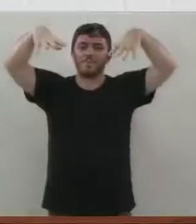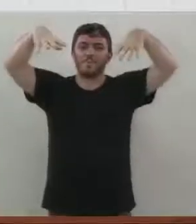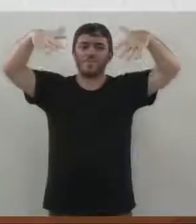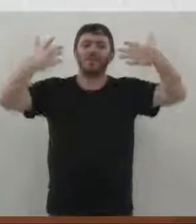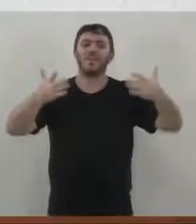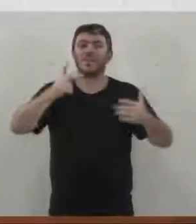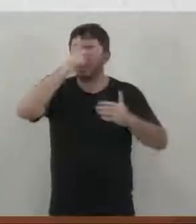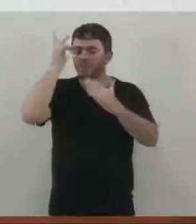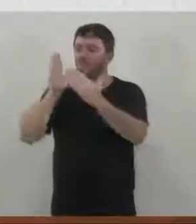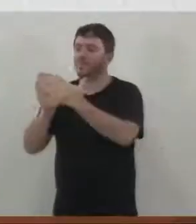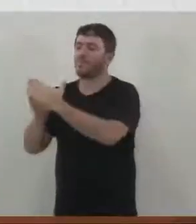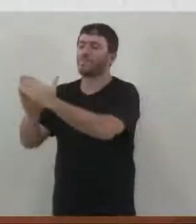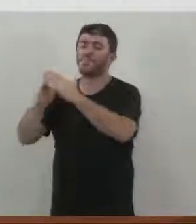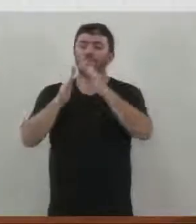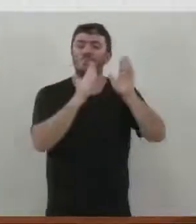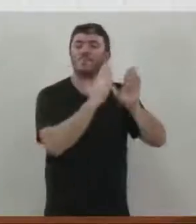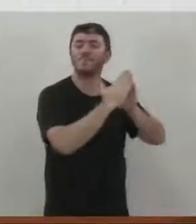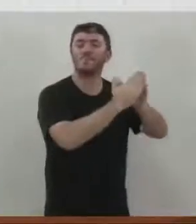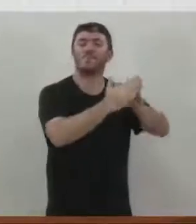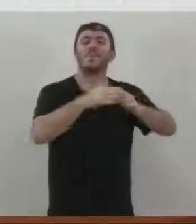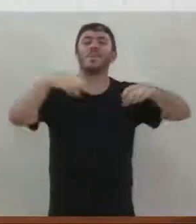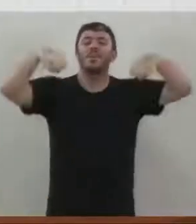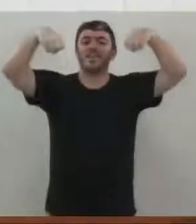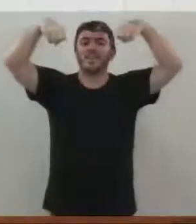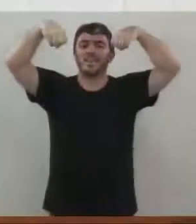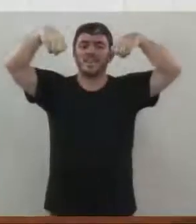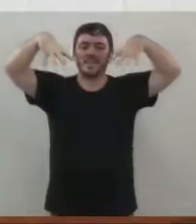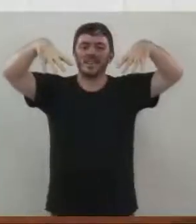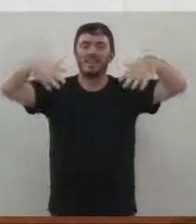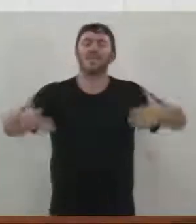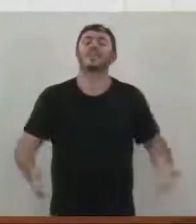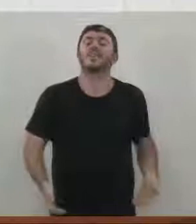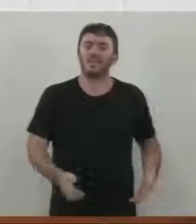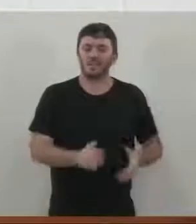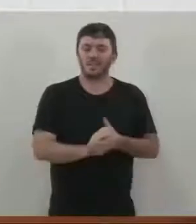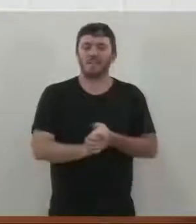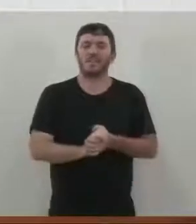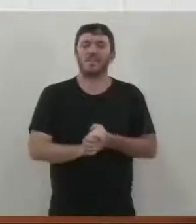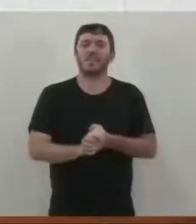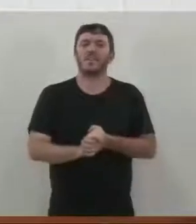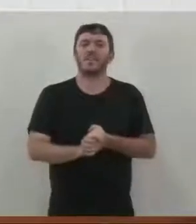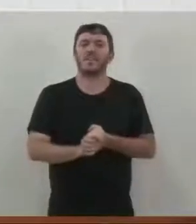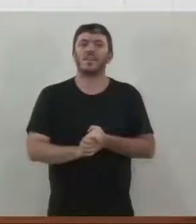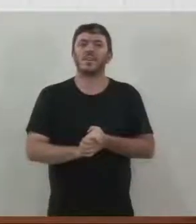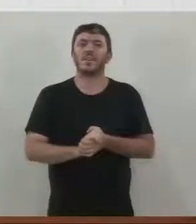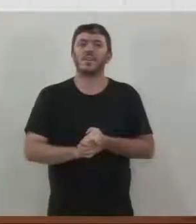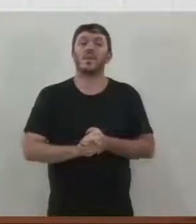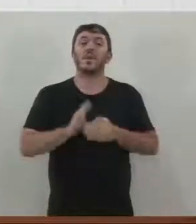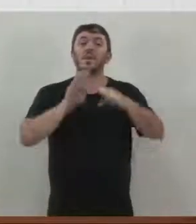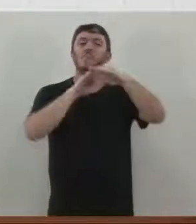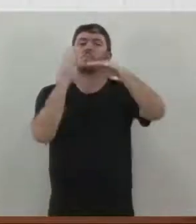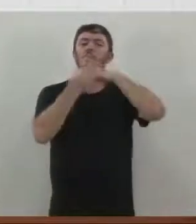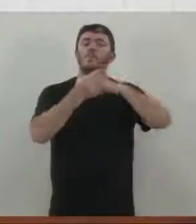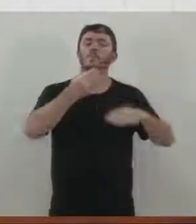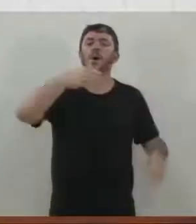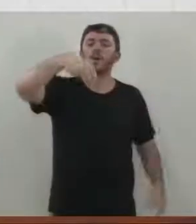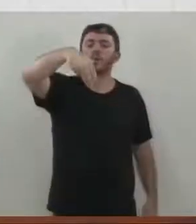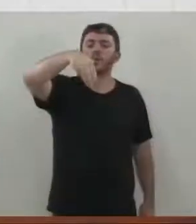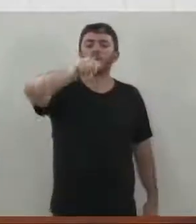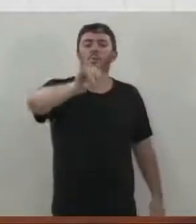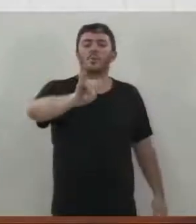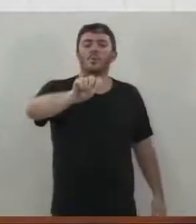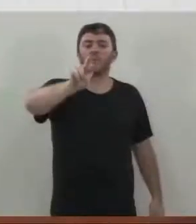moradores ali da iluminação da viela do Parque Holanda. Ali no Jardim Míria, também